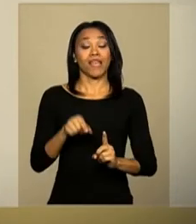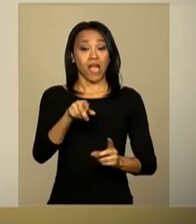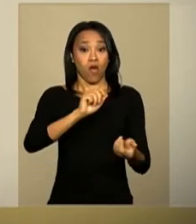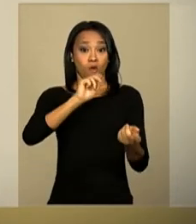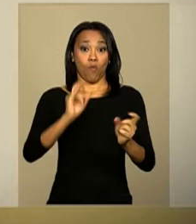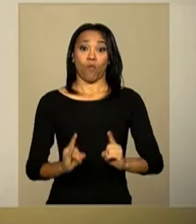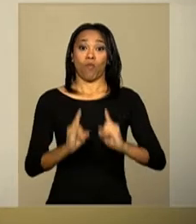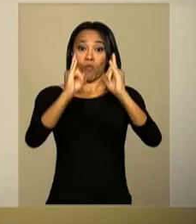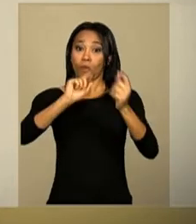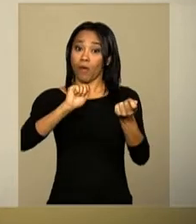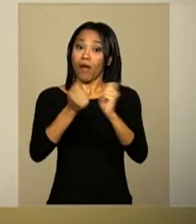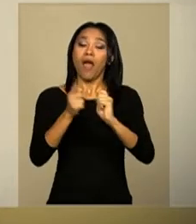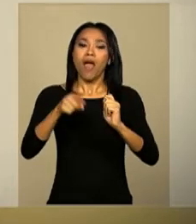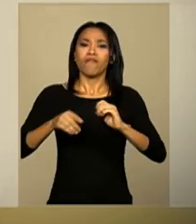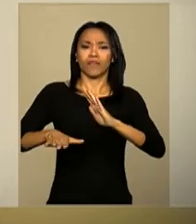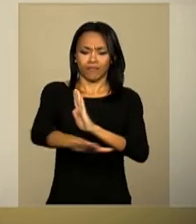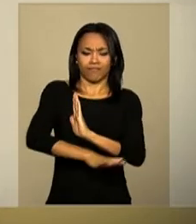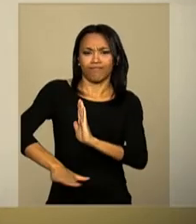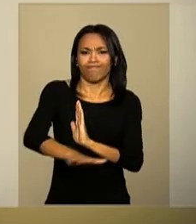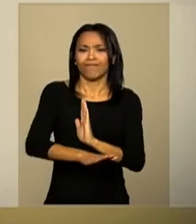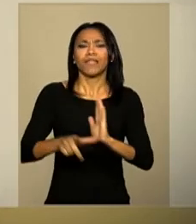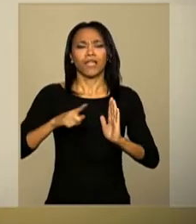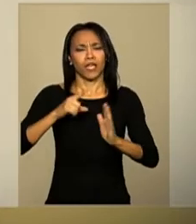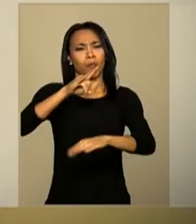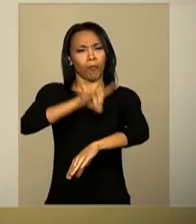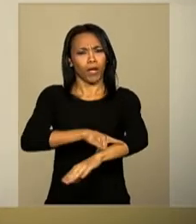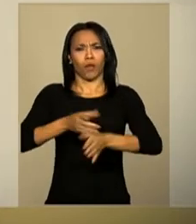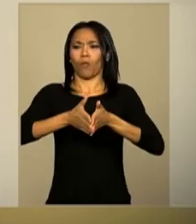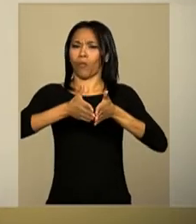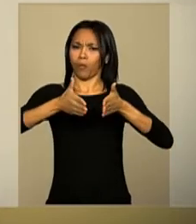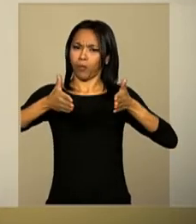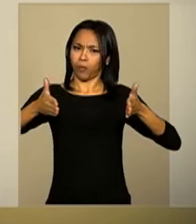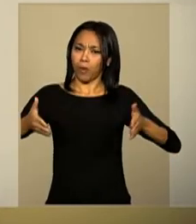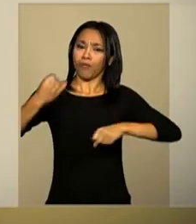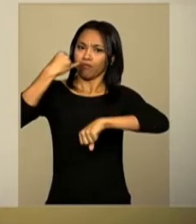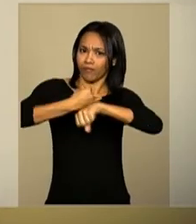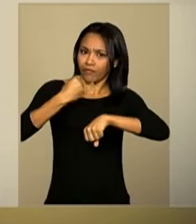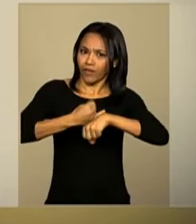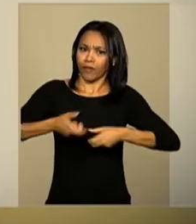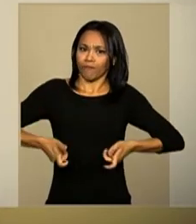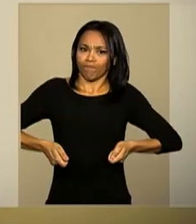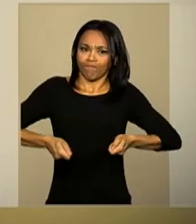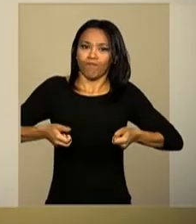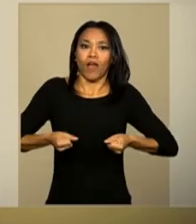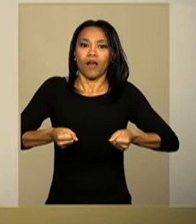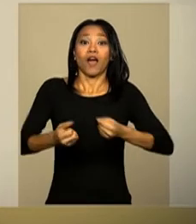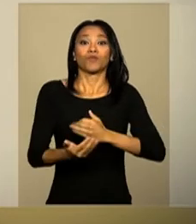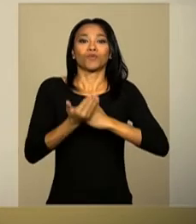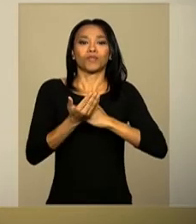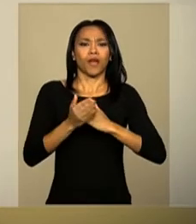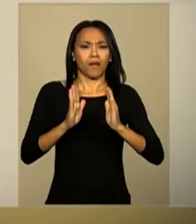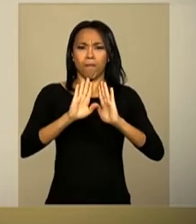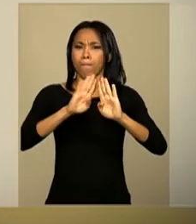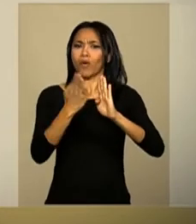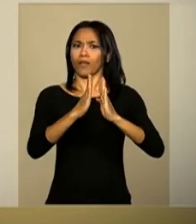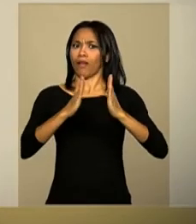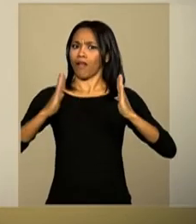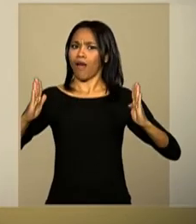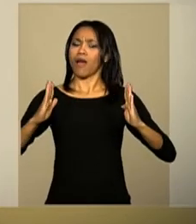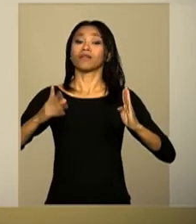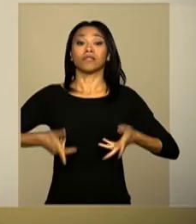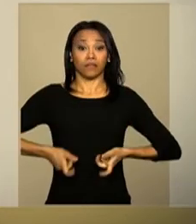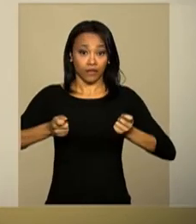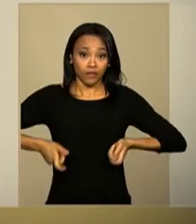apartamento da Cláudia fica no térreo e tem um banheiro espaçoso com as barras já por todas as portas são largas e a